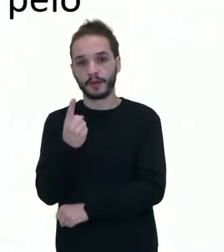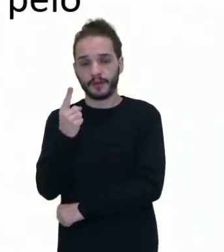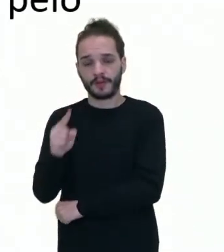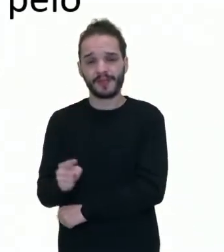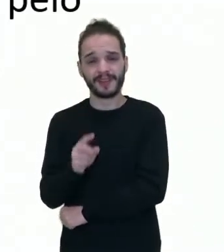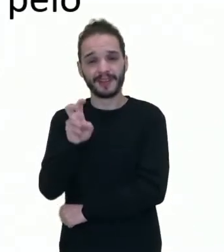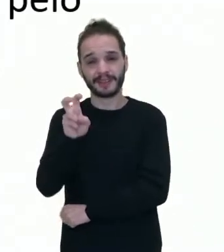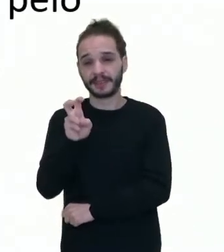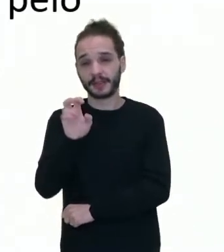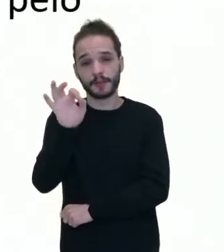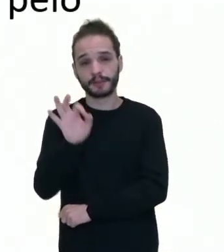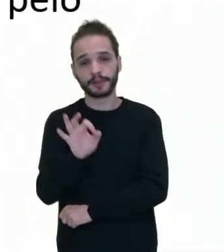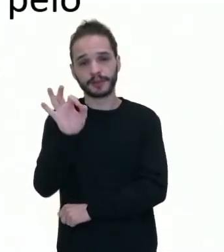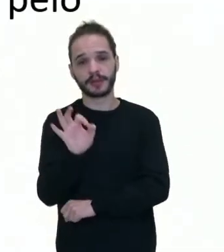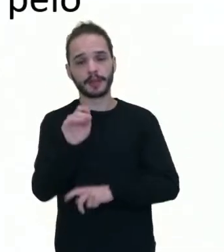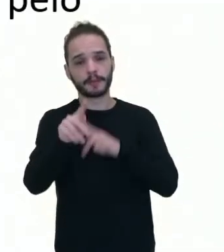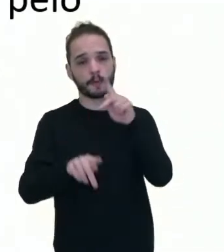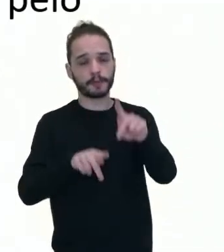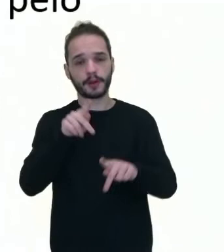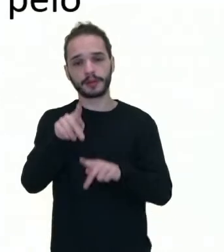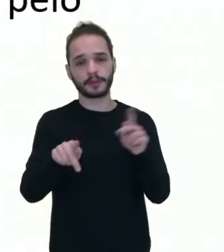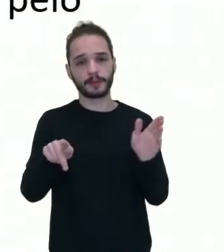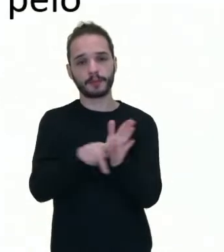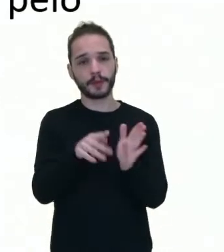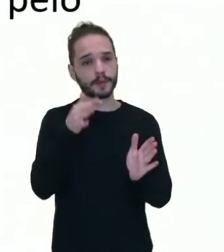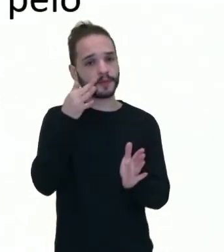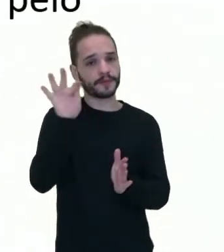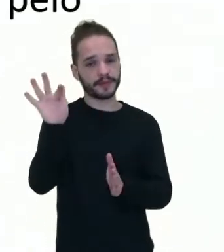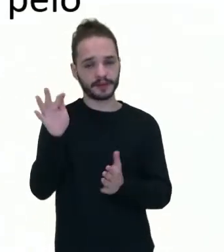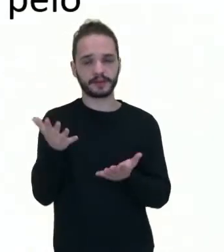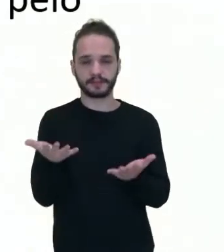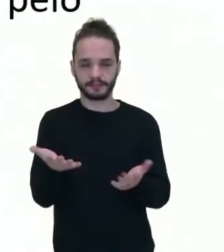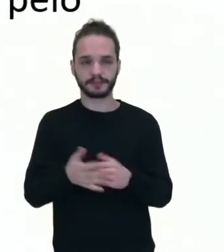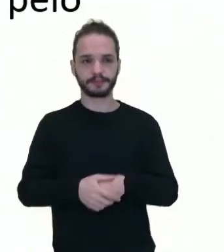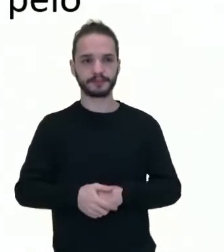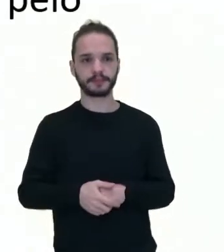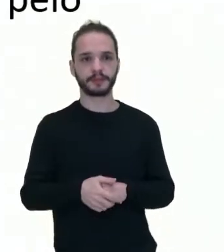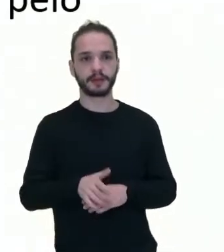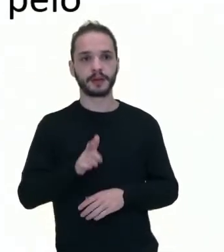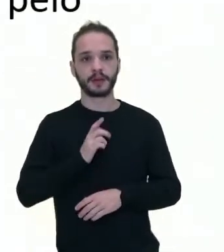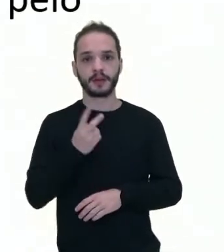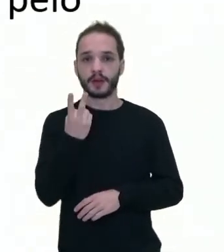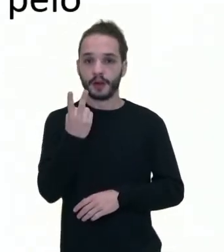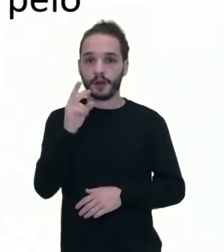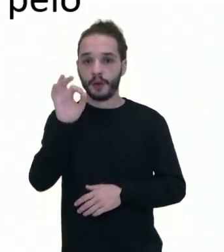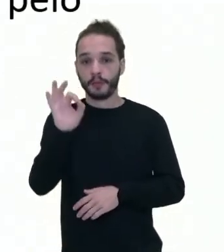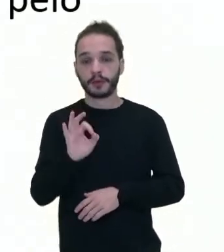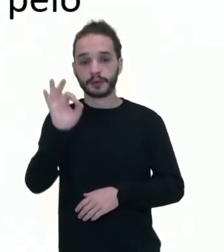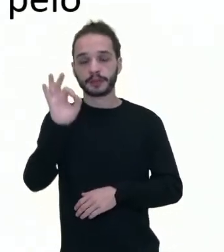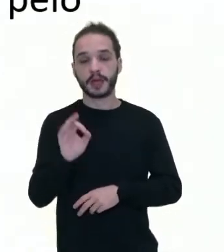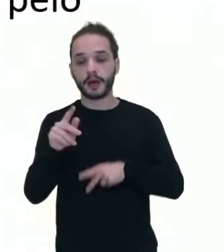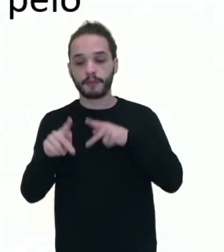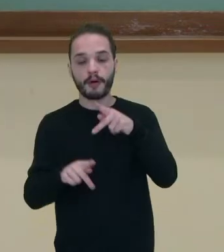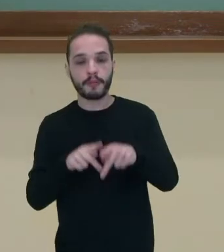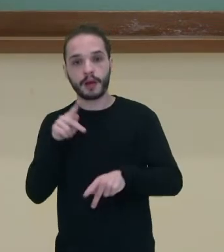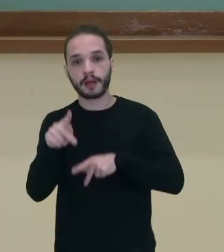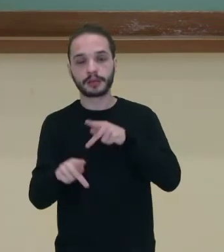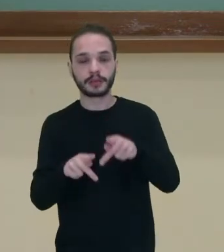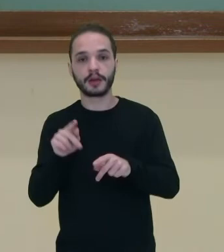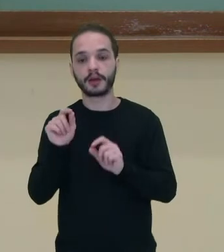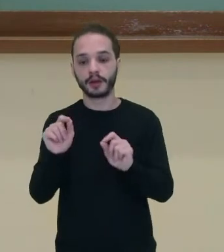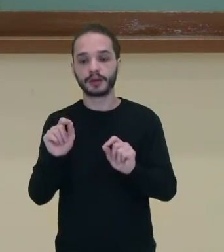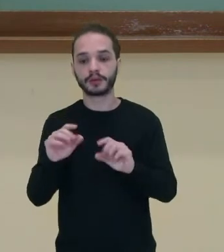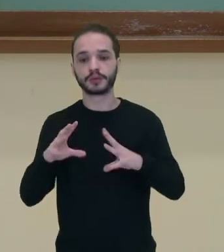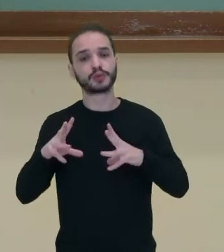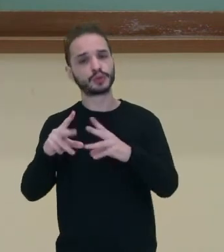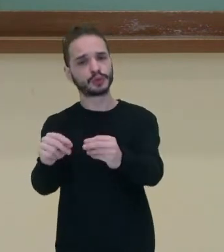da população francesa naquele contexto, certo? Então a gente tem 2% da população francesa neste contexto que tem